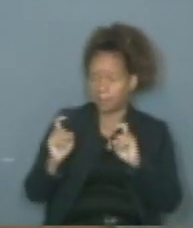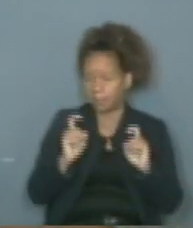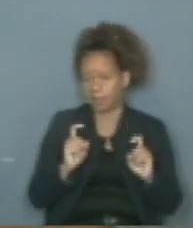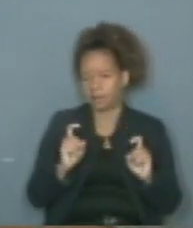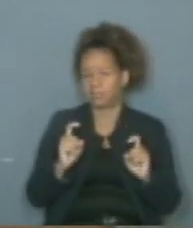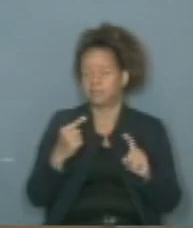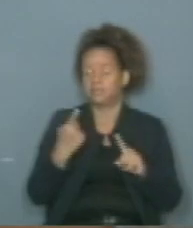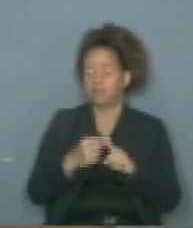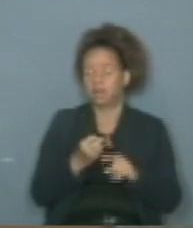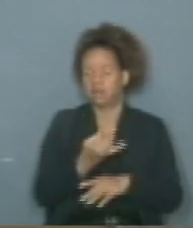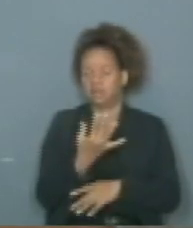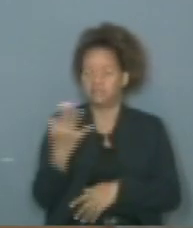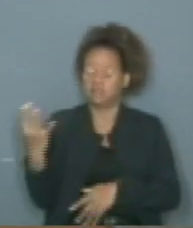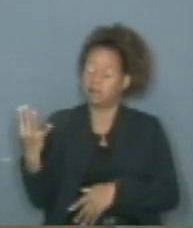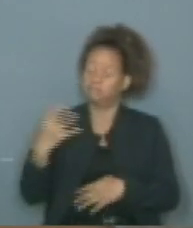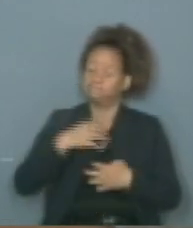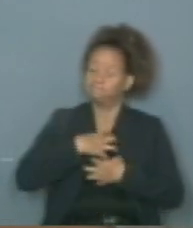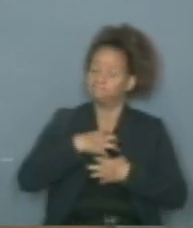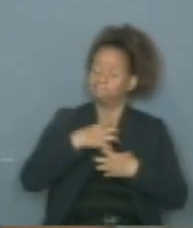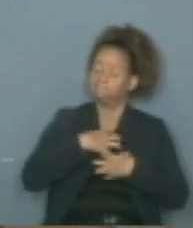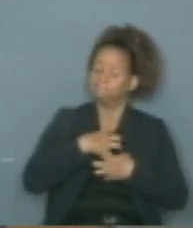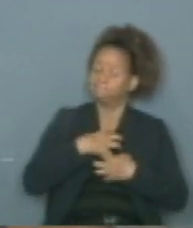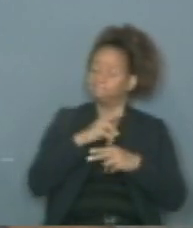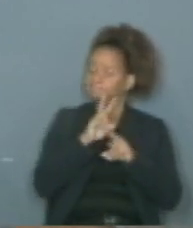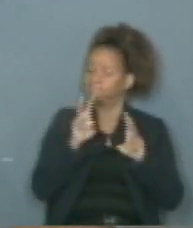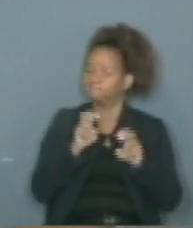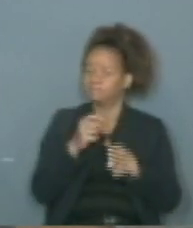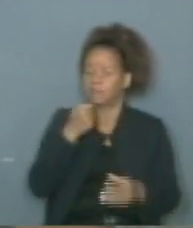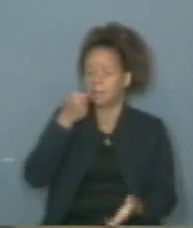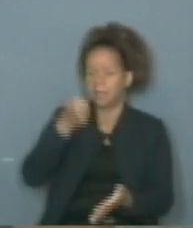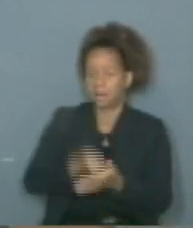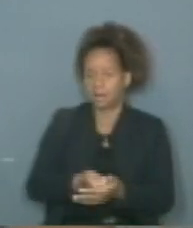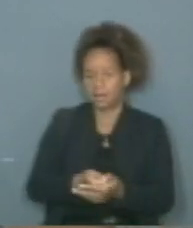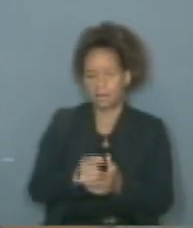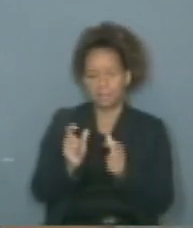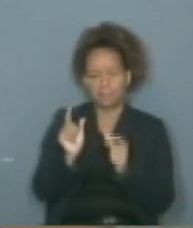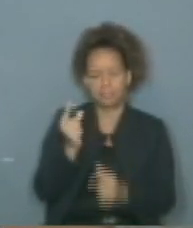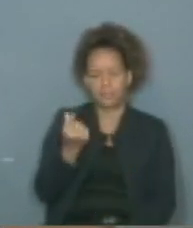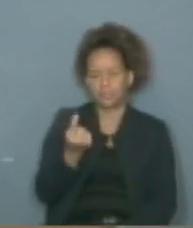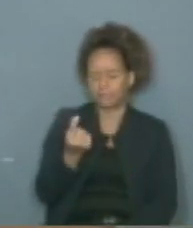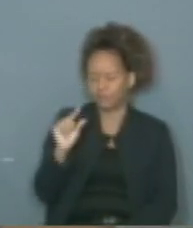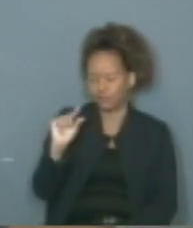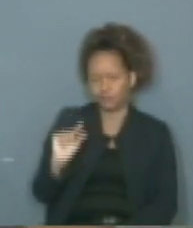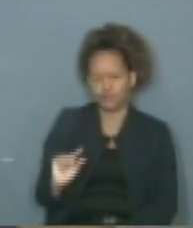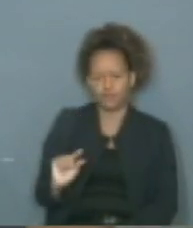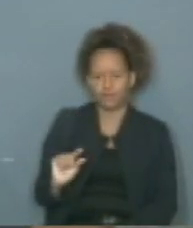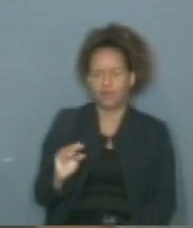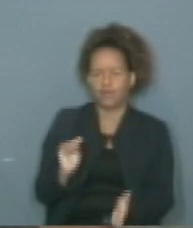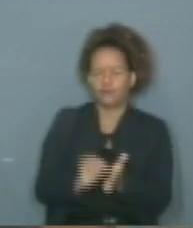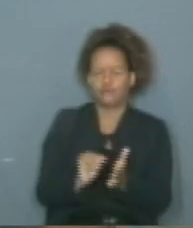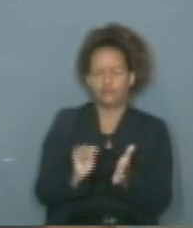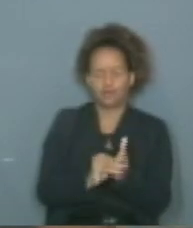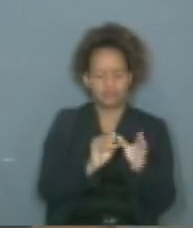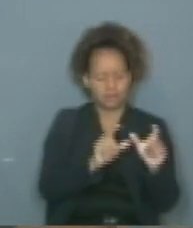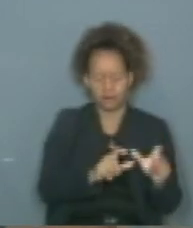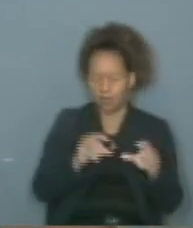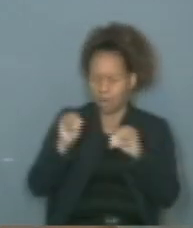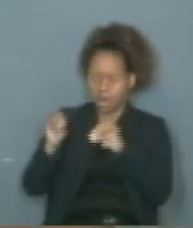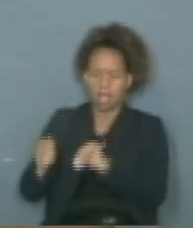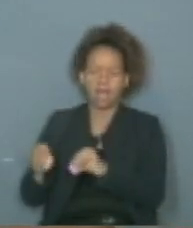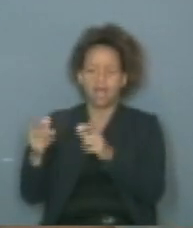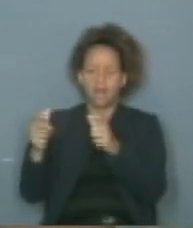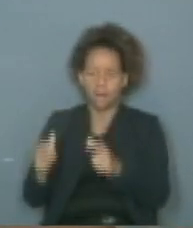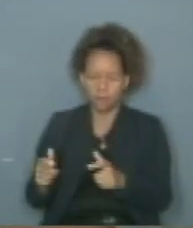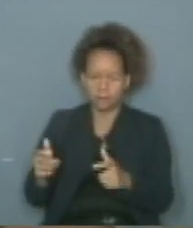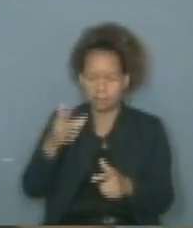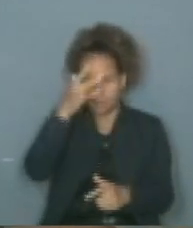ele tem várias fragilidades. Indenização muito baixa, ausência de relocação